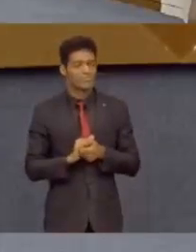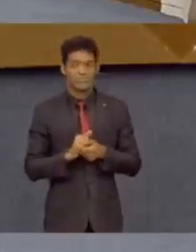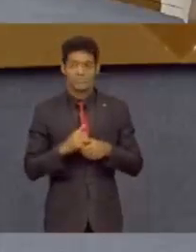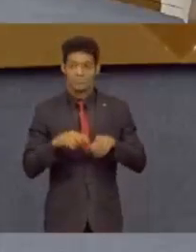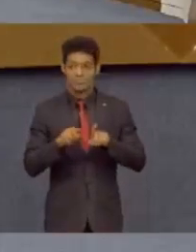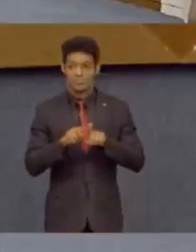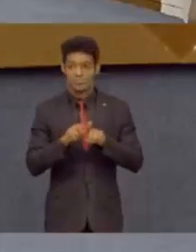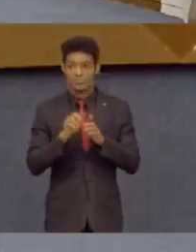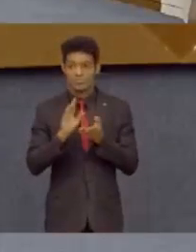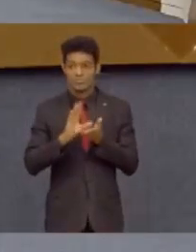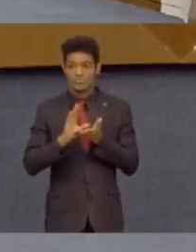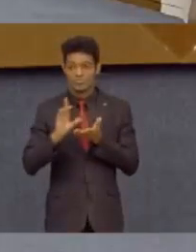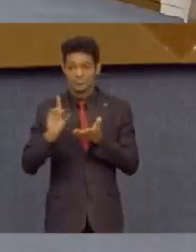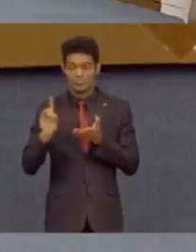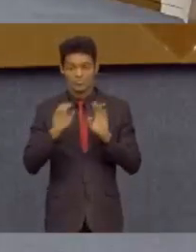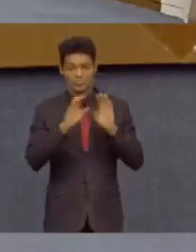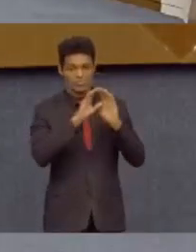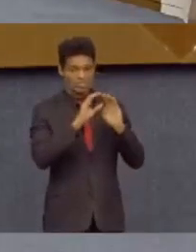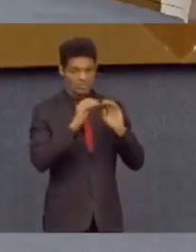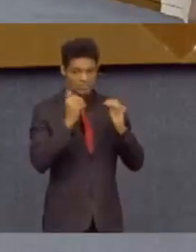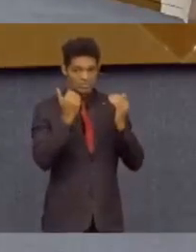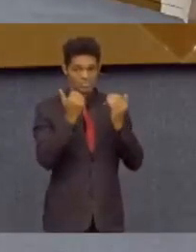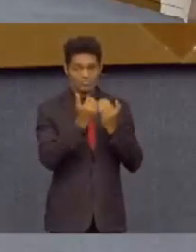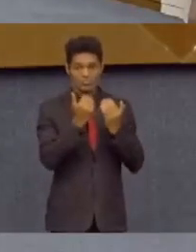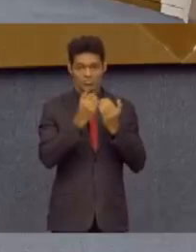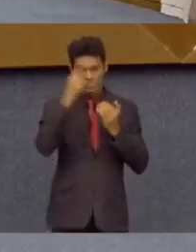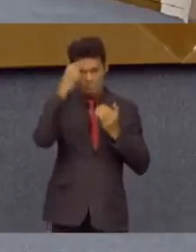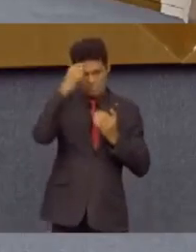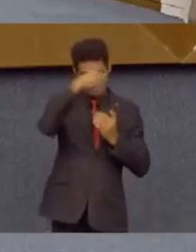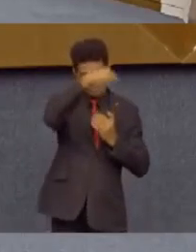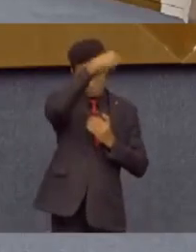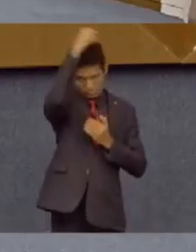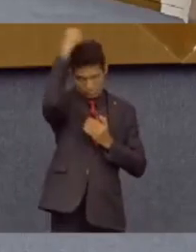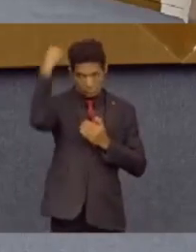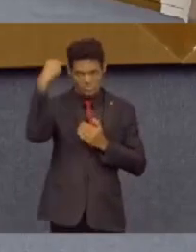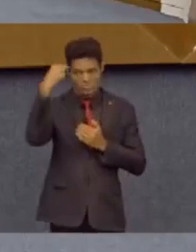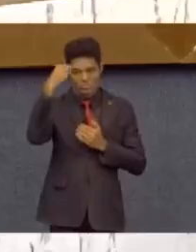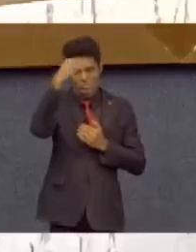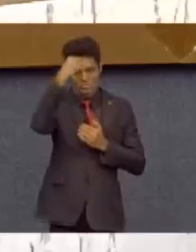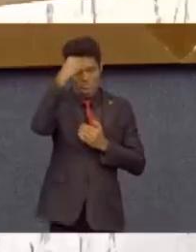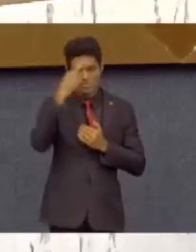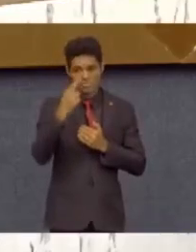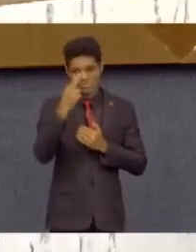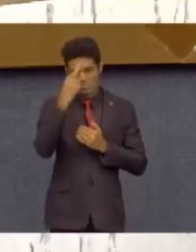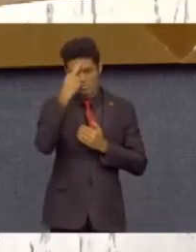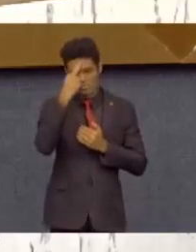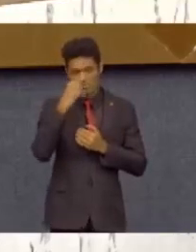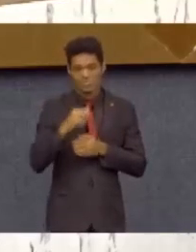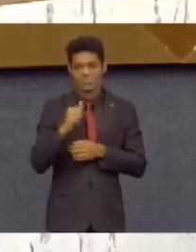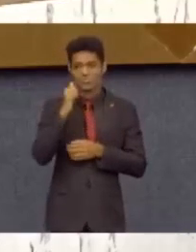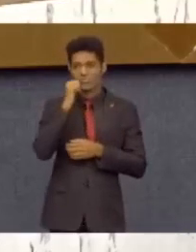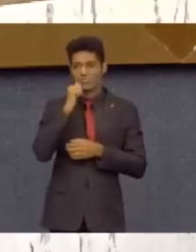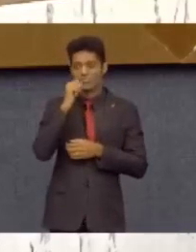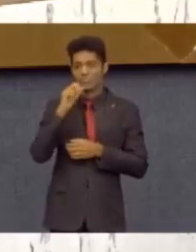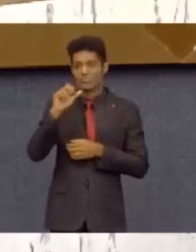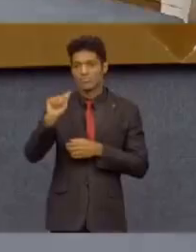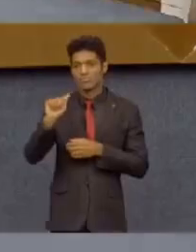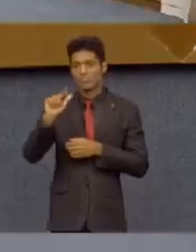E a coordenadora da Comunidade Santa Terezinha, Aline Aparecida Rodrigues.